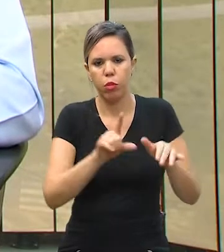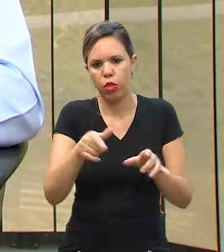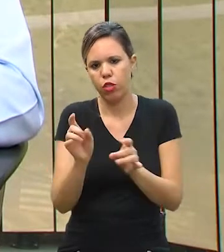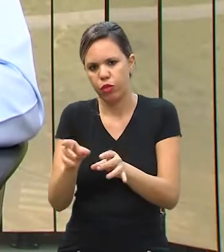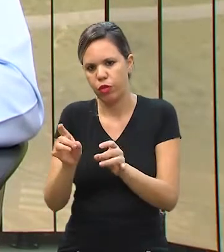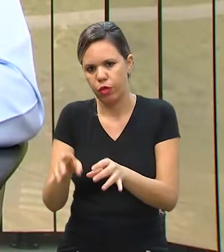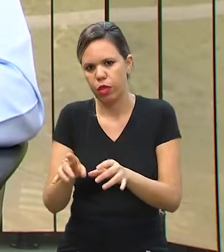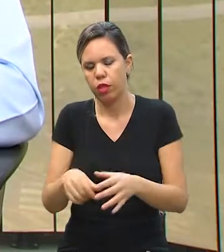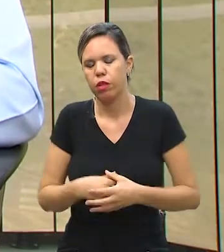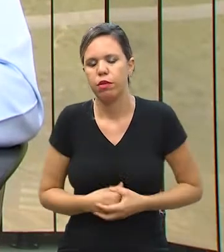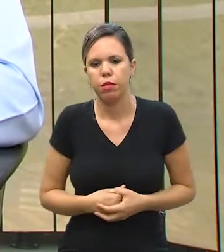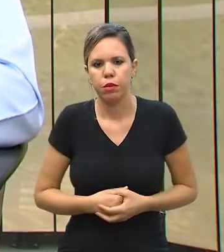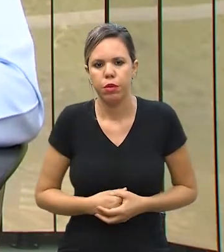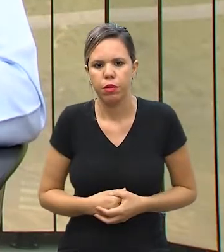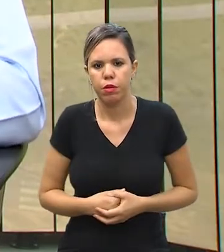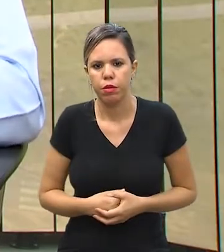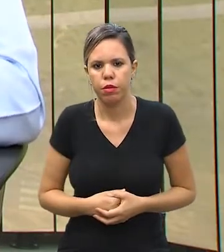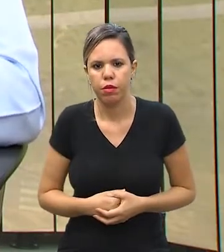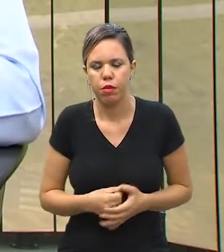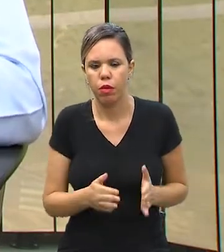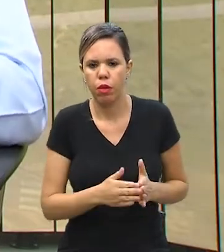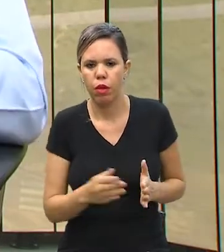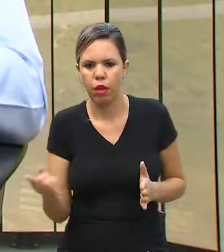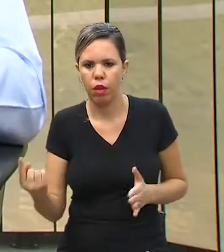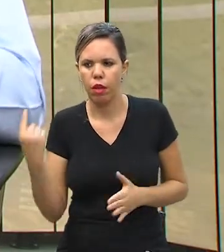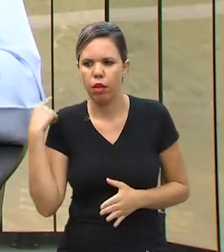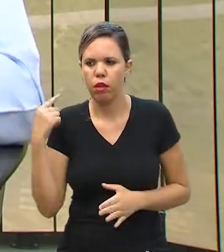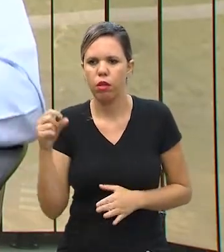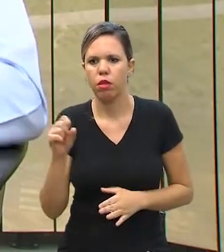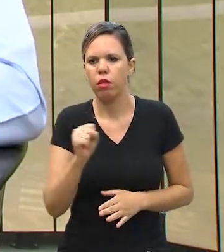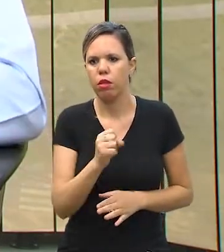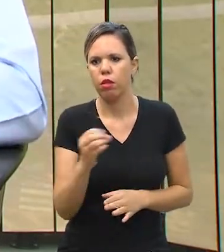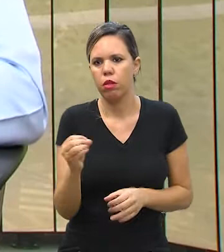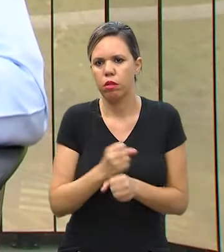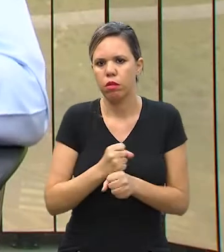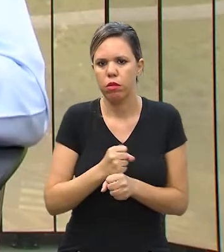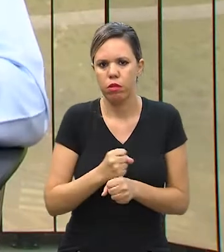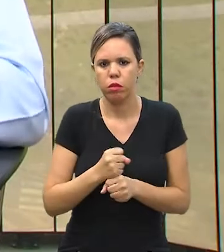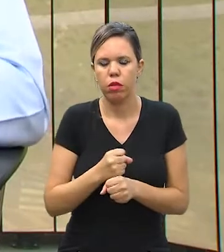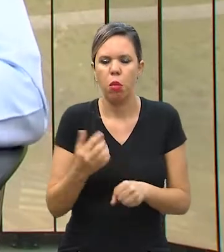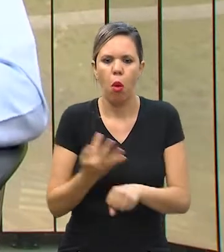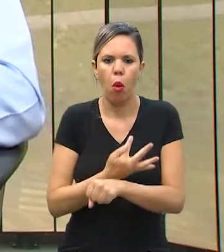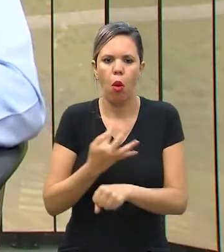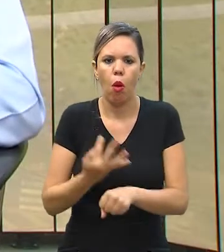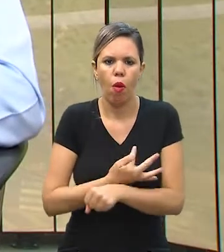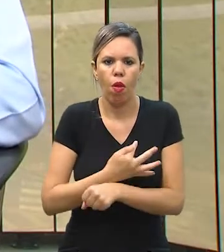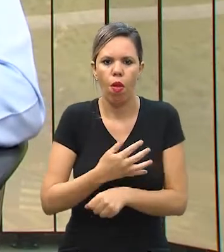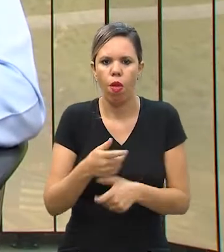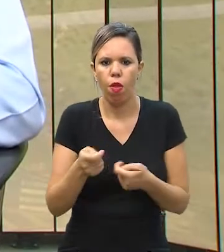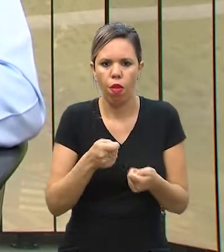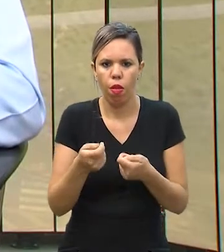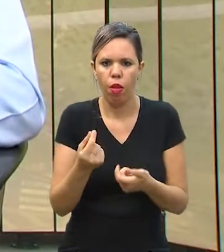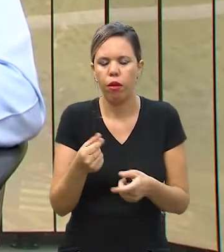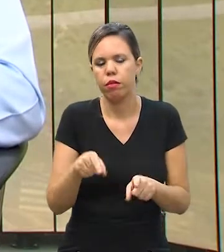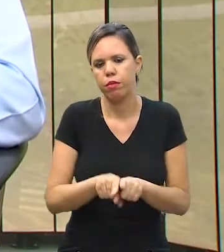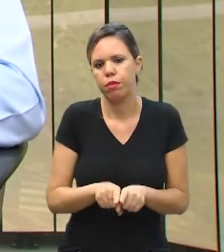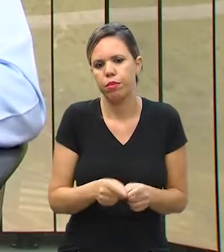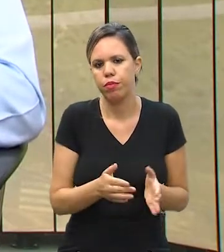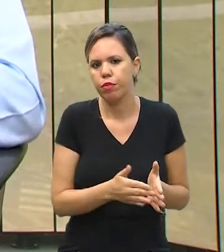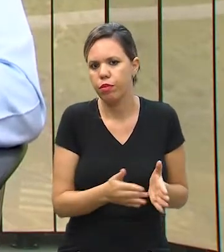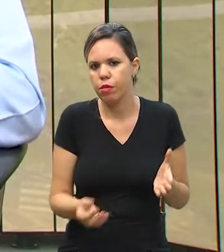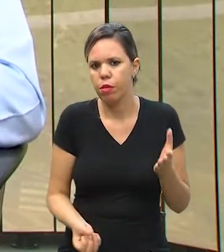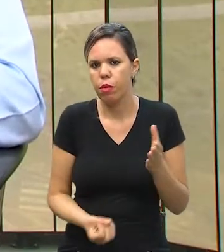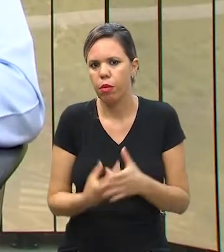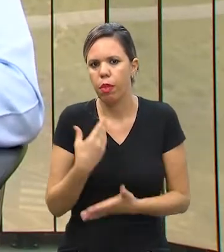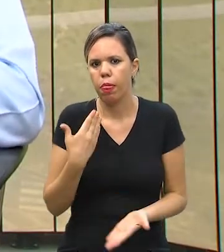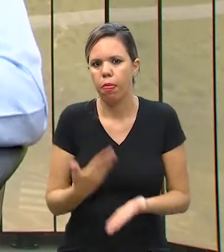vendas, entendeu? E aí foi naquela época da década de 80, que veio a crise econômica mesmo, e